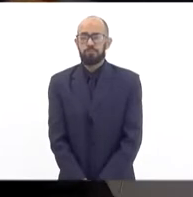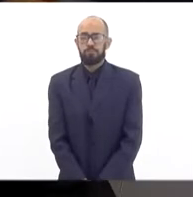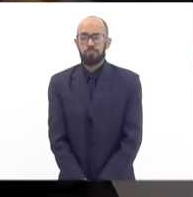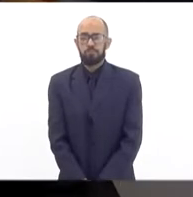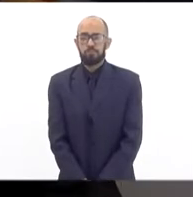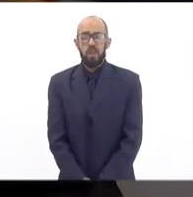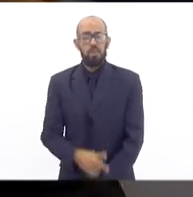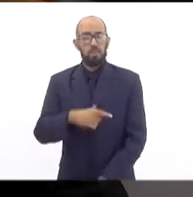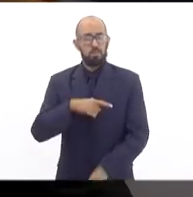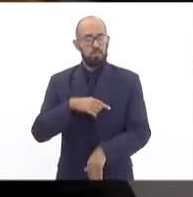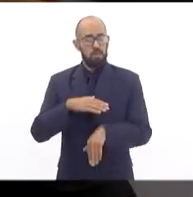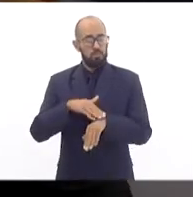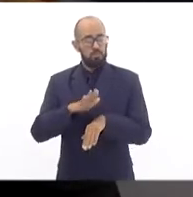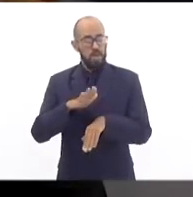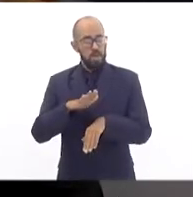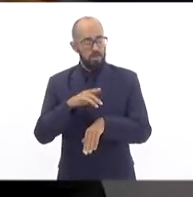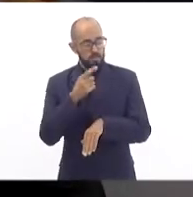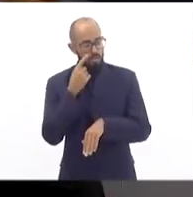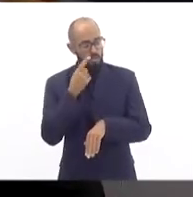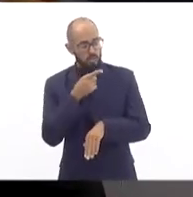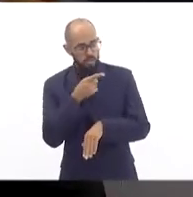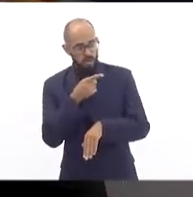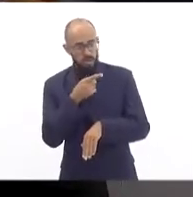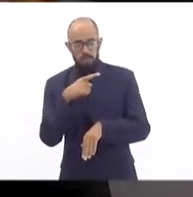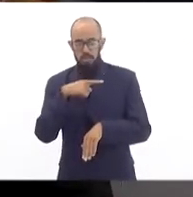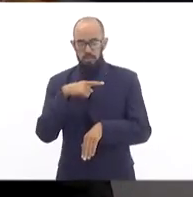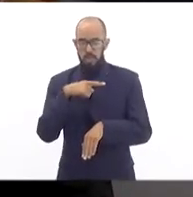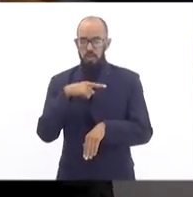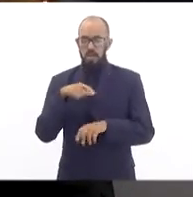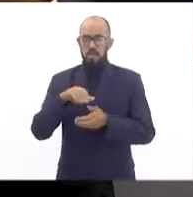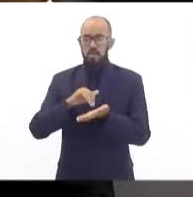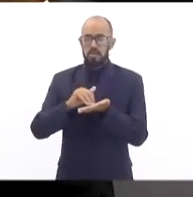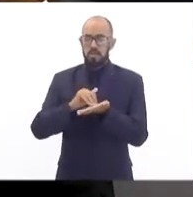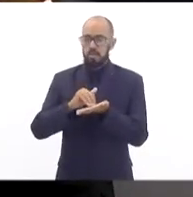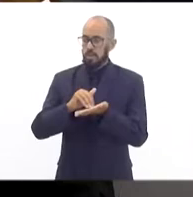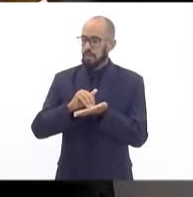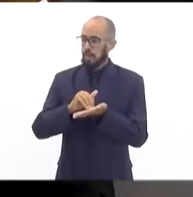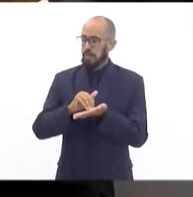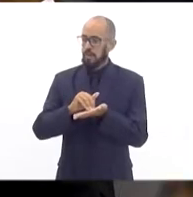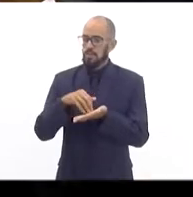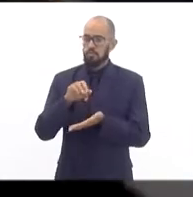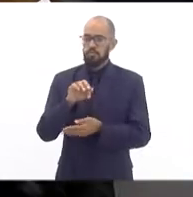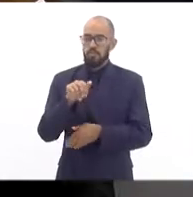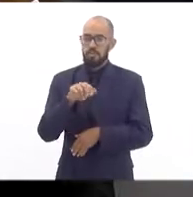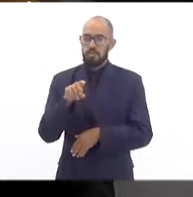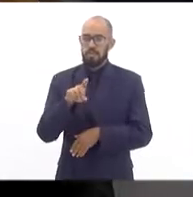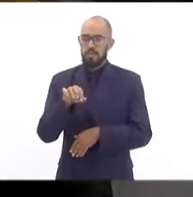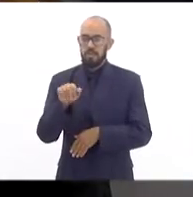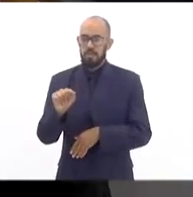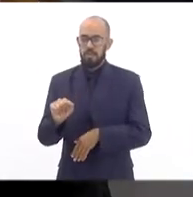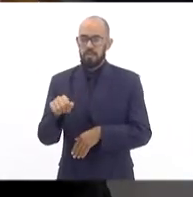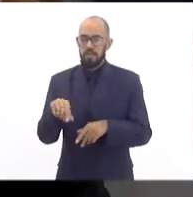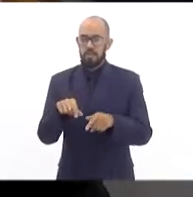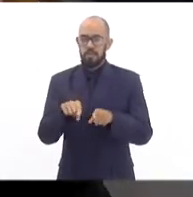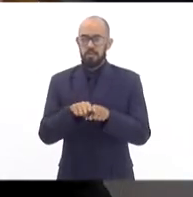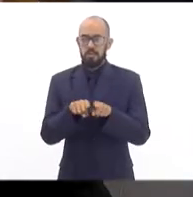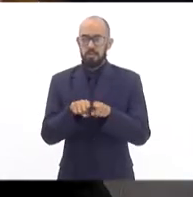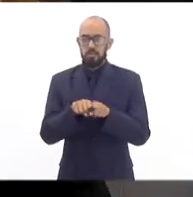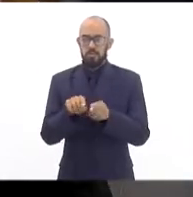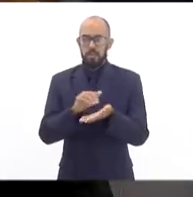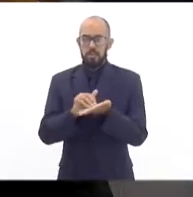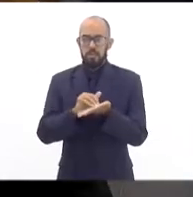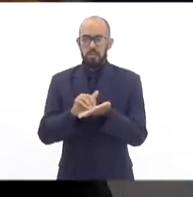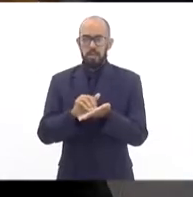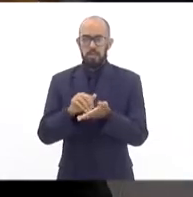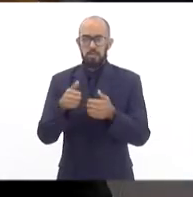gente? Do governo. Secretaria de Fazenda. Secretaria de Fazenda, tem algum representante aqui da Secretaria de Fazenda? Secretaria de Transporte e Agência